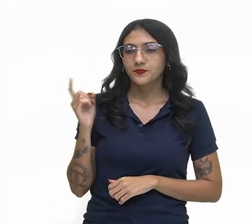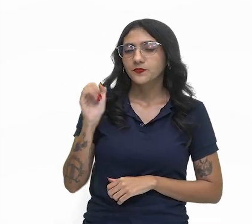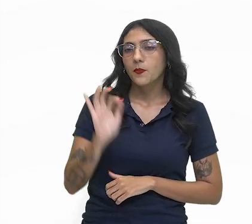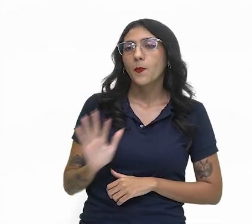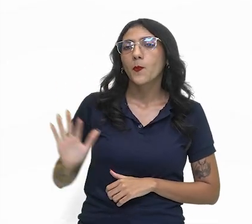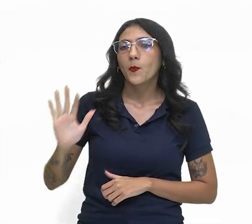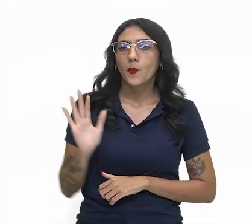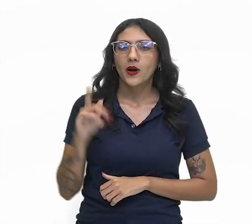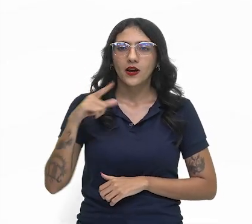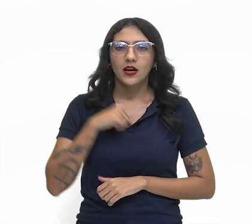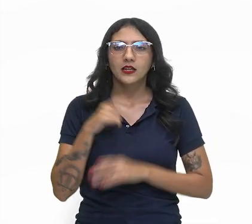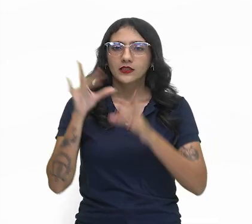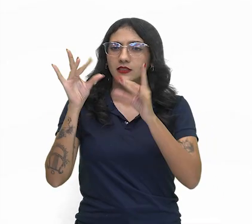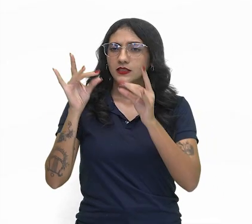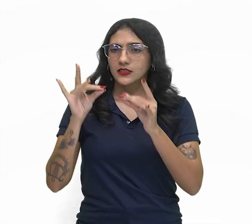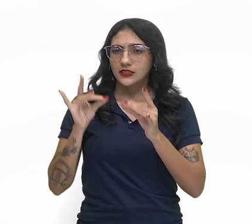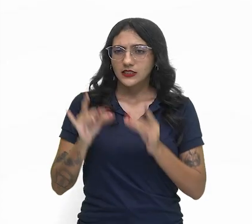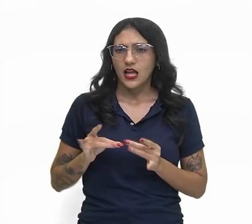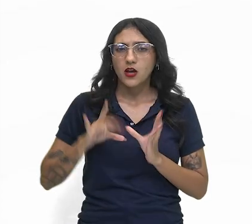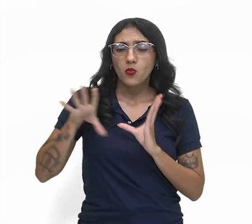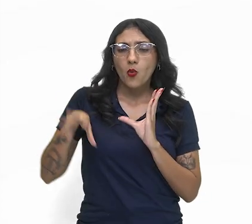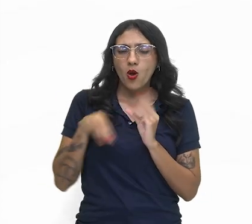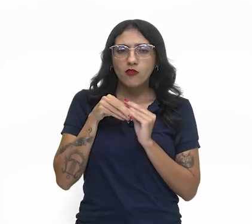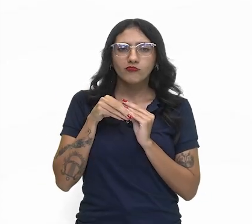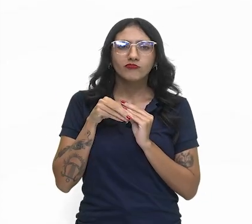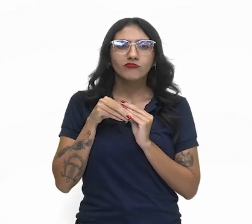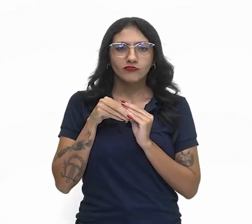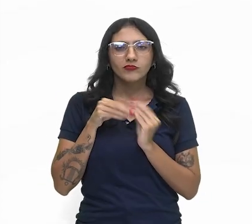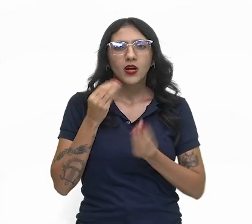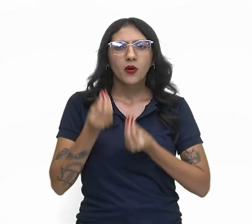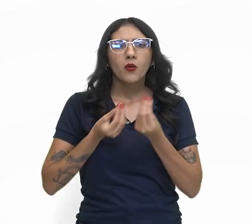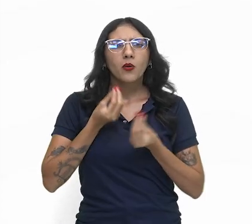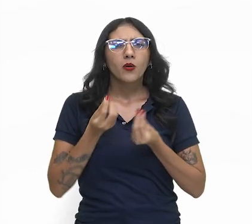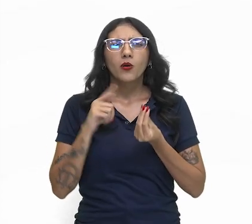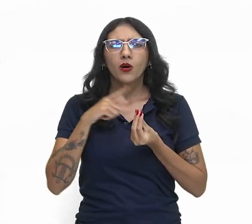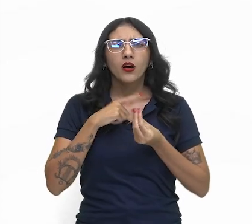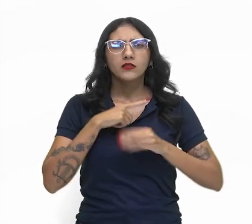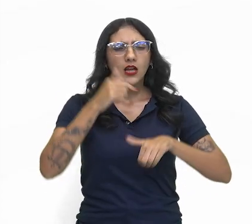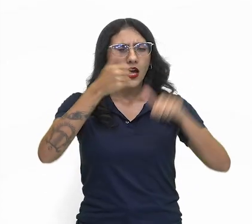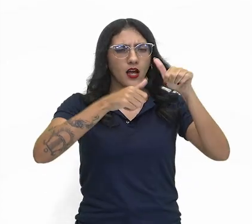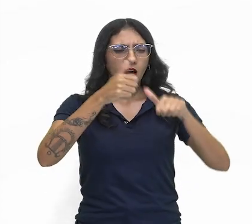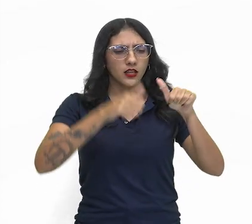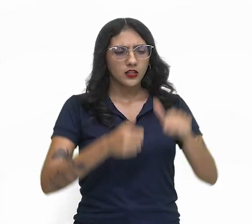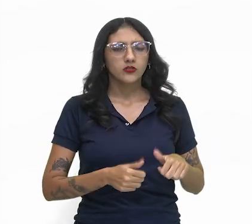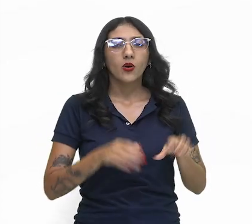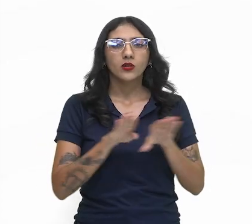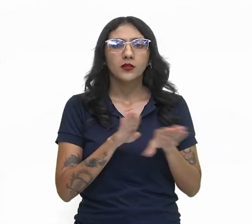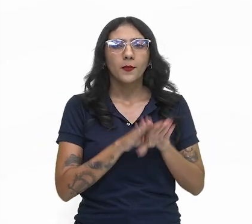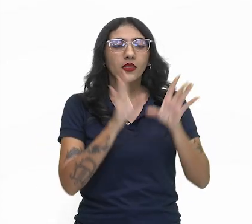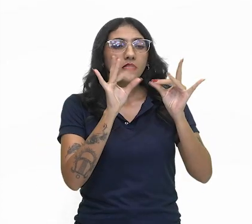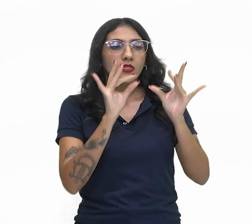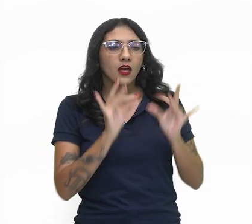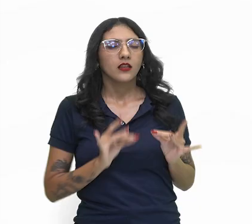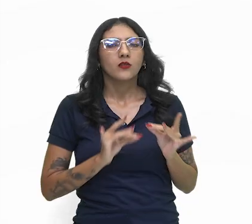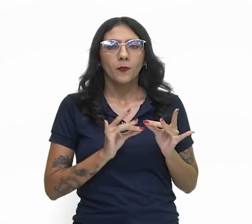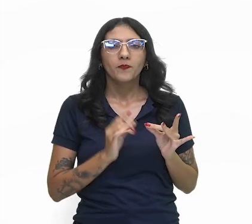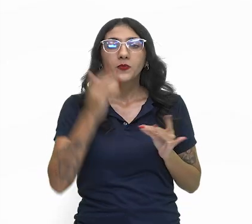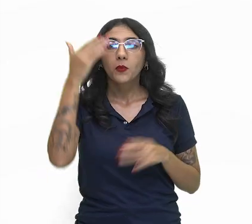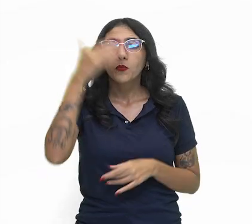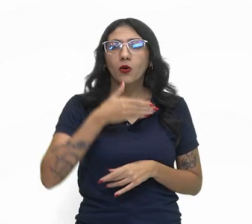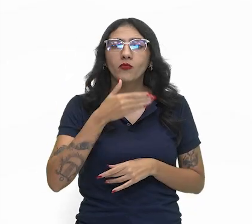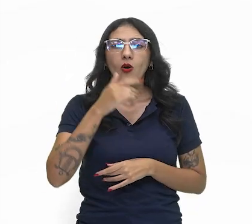mostra de uma forma bem resumida, né, como foi que Celsius definiu a sua escala, o